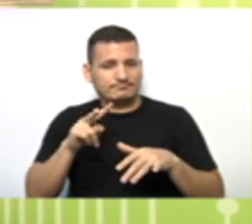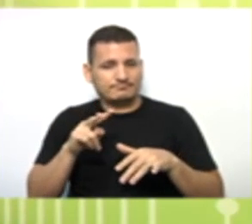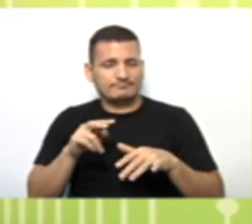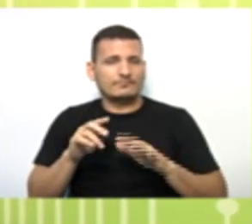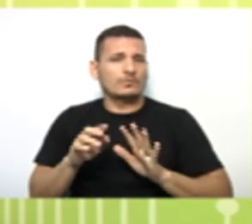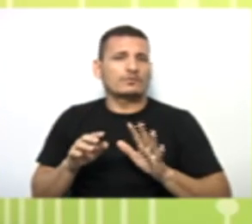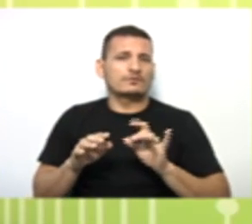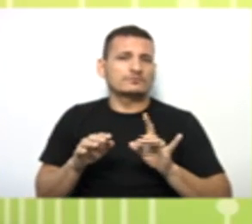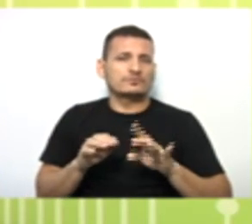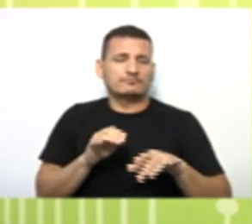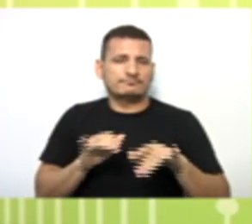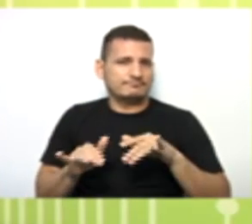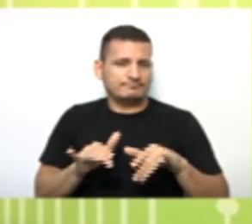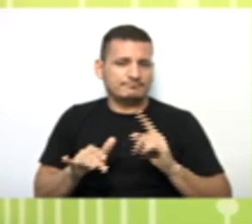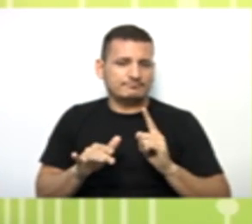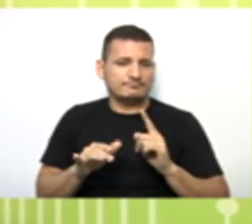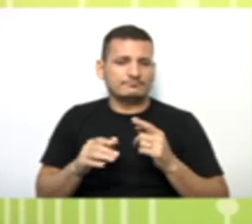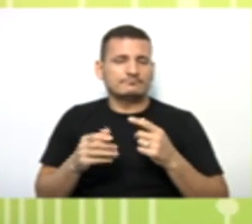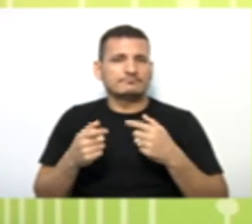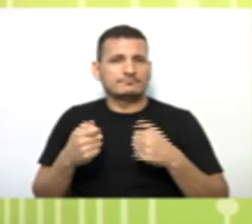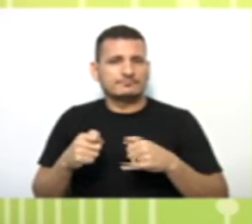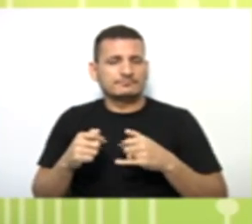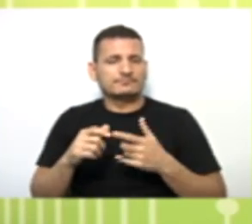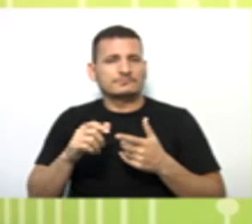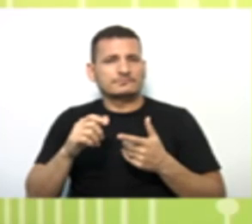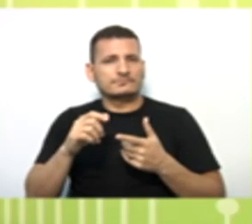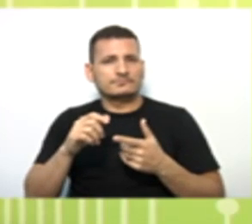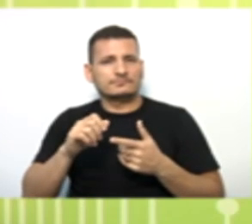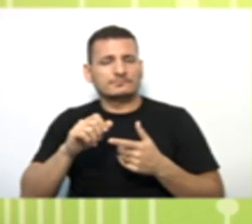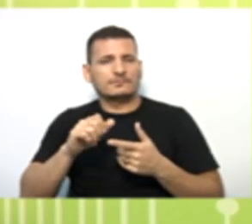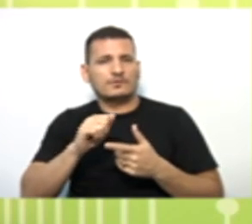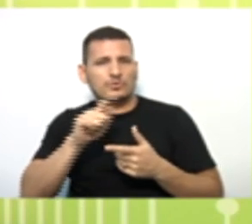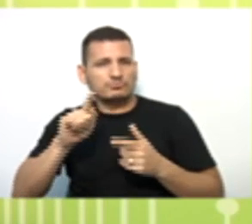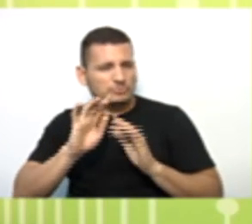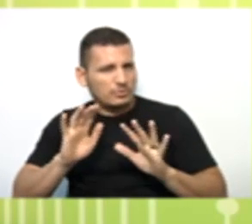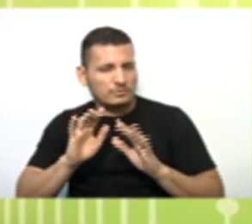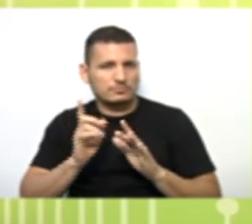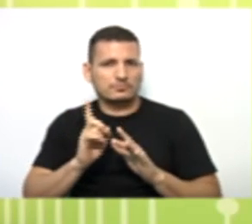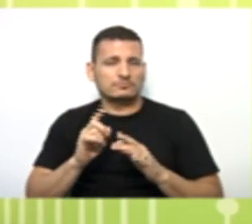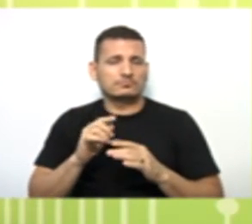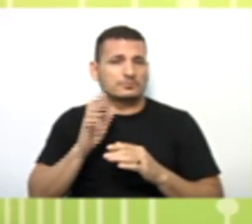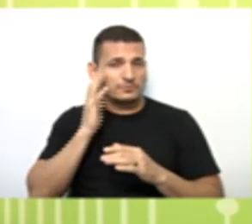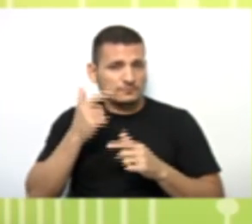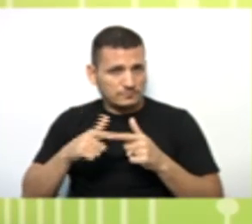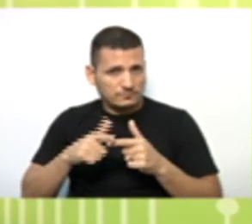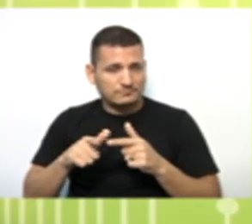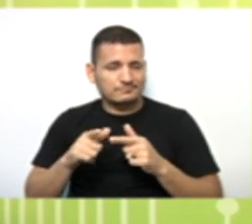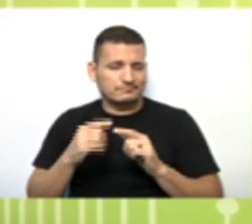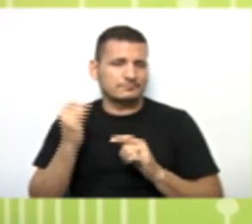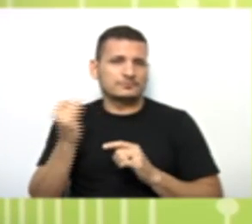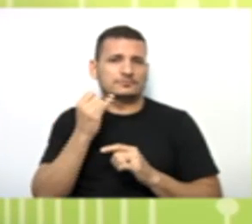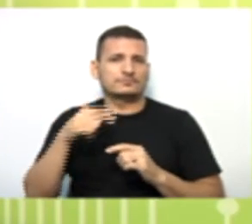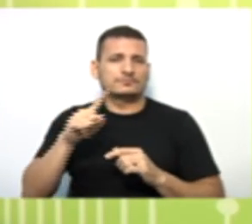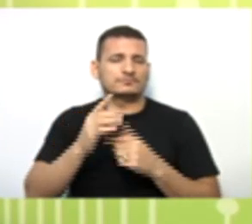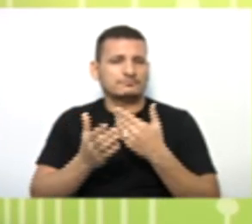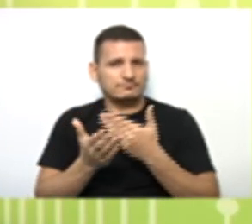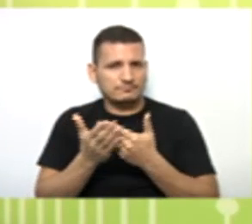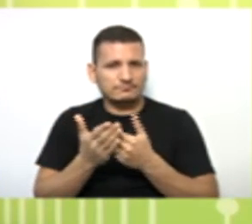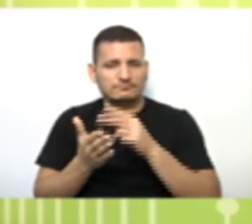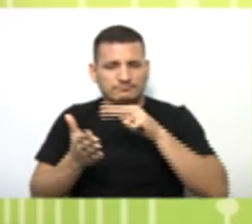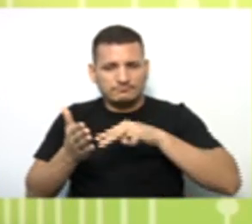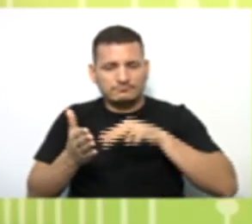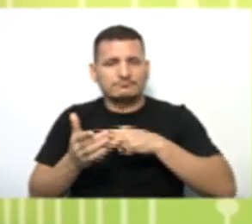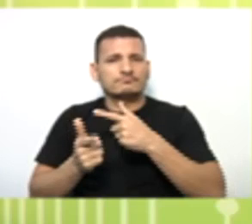professor, só você programar, você só saber resolver algoritmos. Para você resolver esses problemas, é imprescindível que você estude o problema